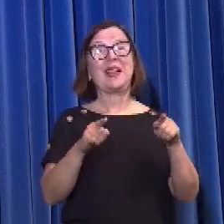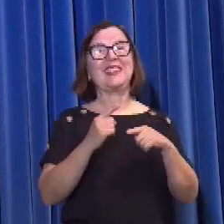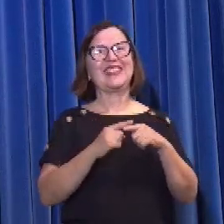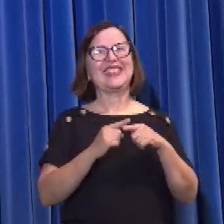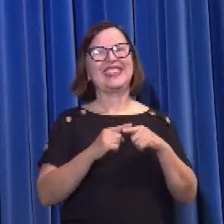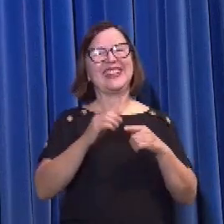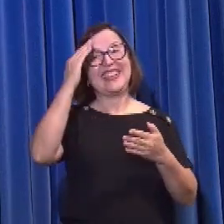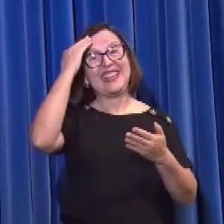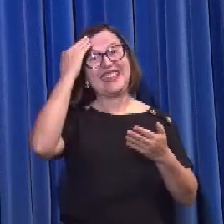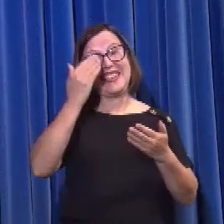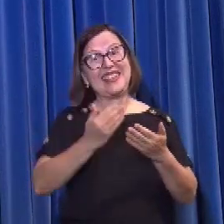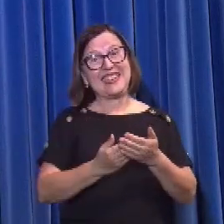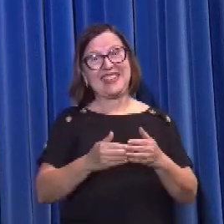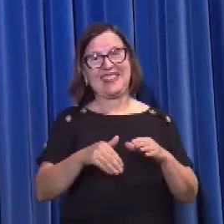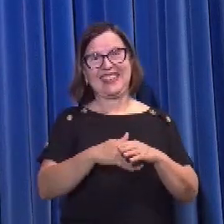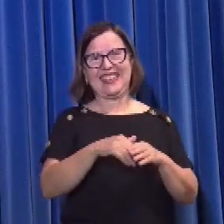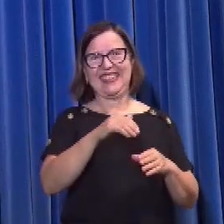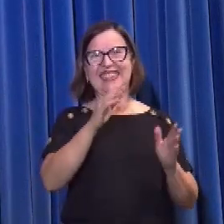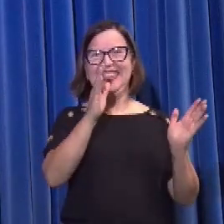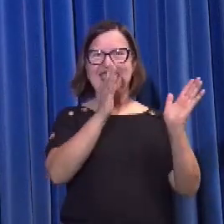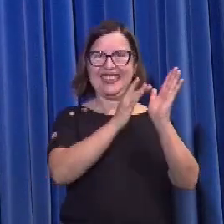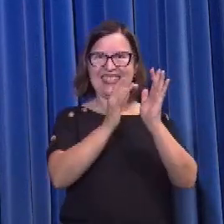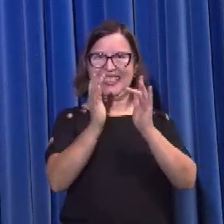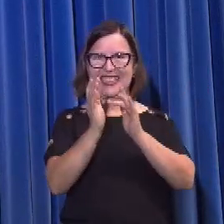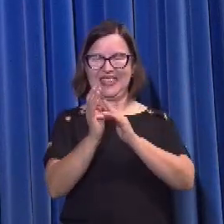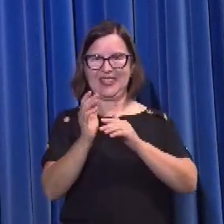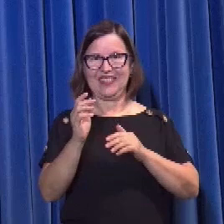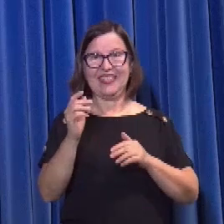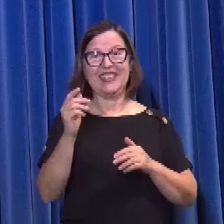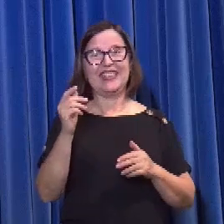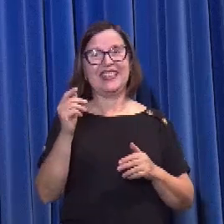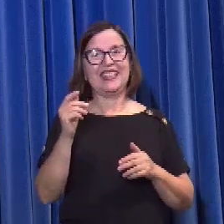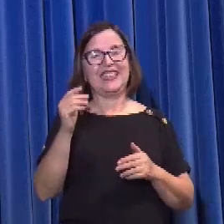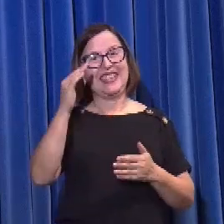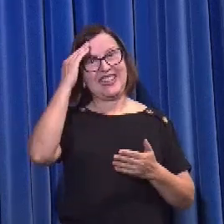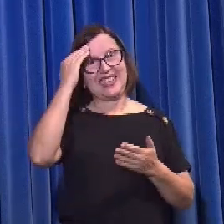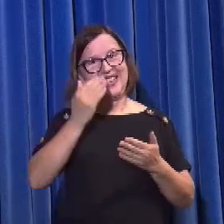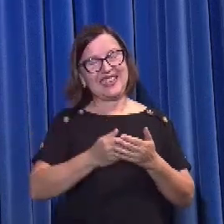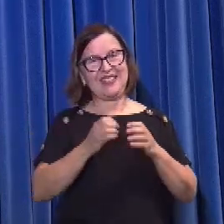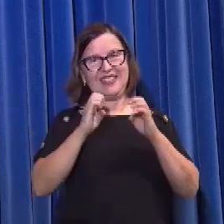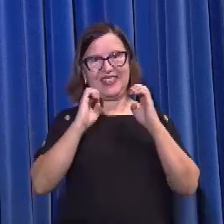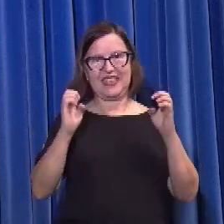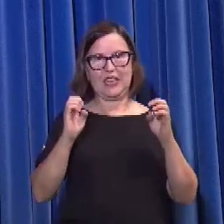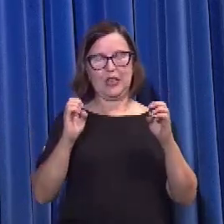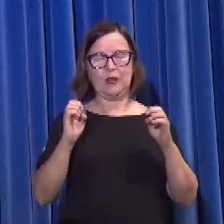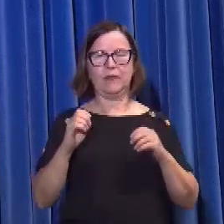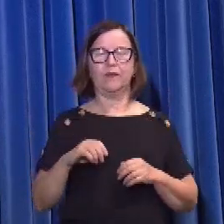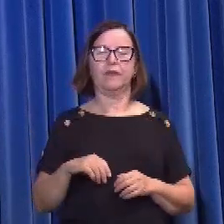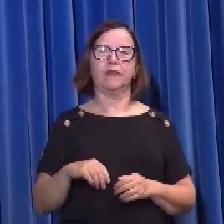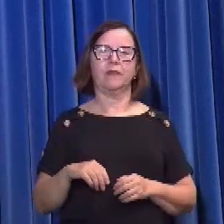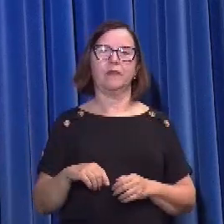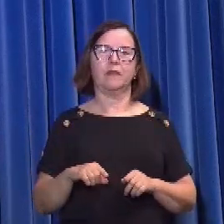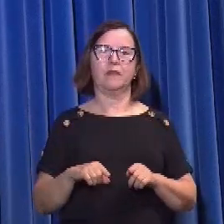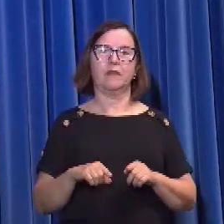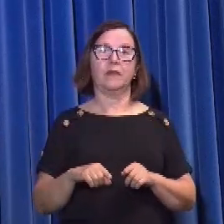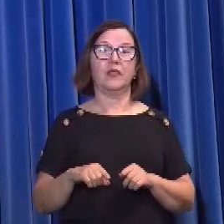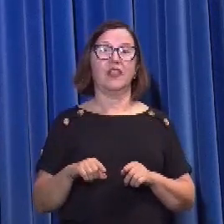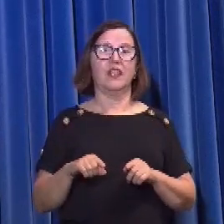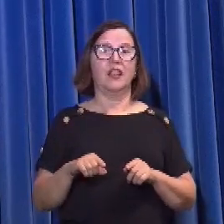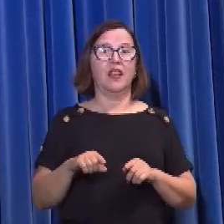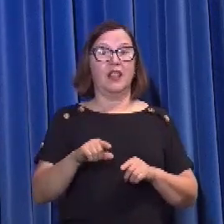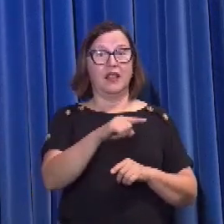Jesus e no seu Evangelho. Nós nos esquecemos que agora somos